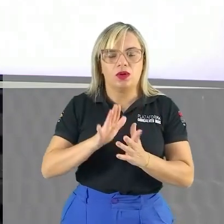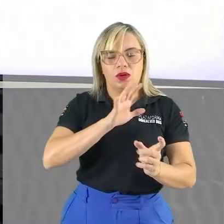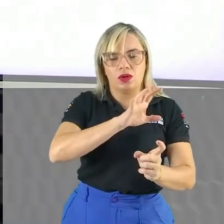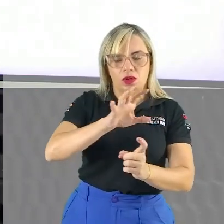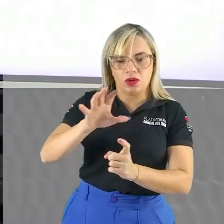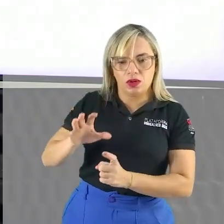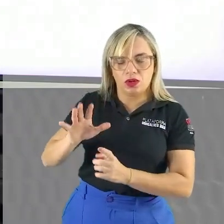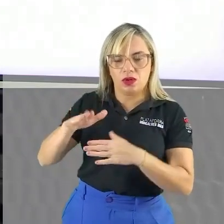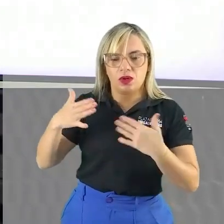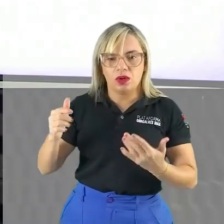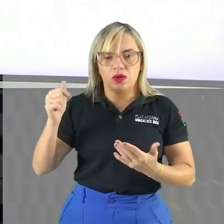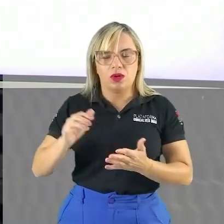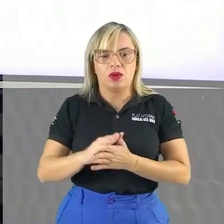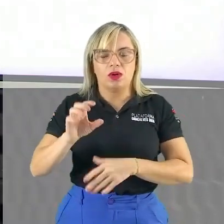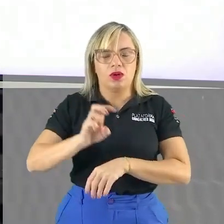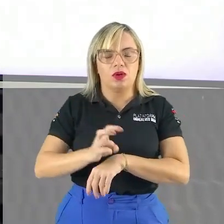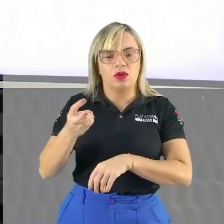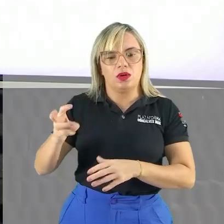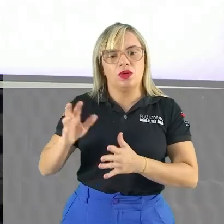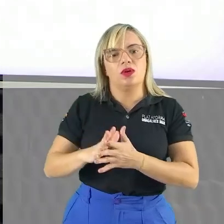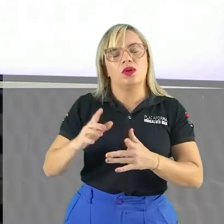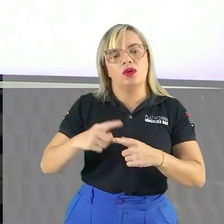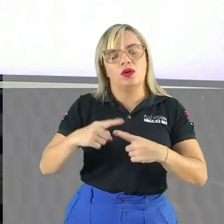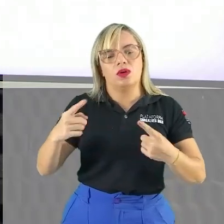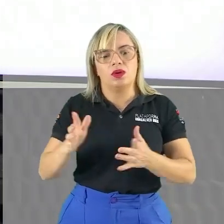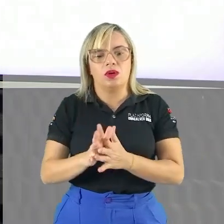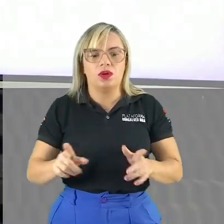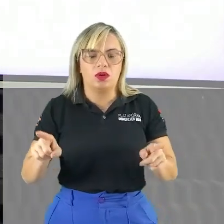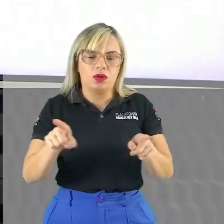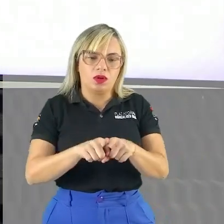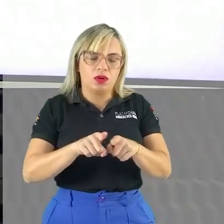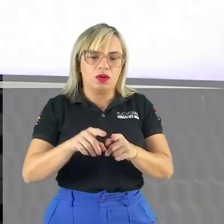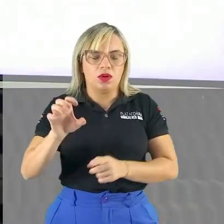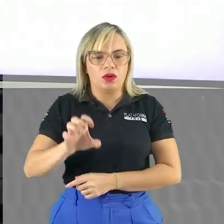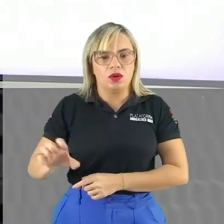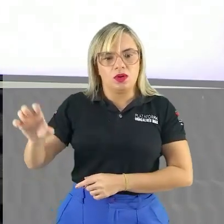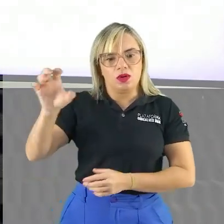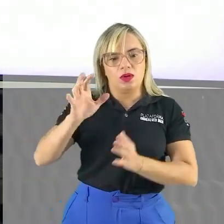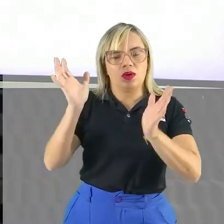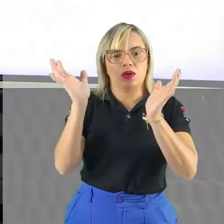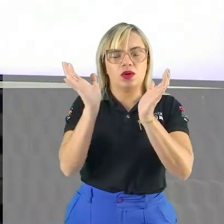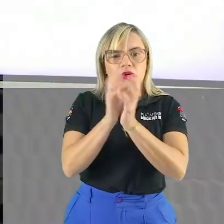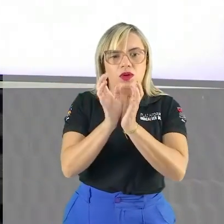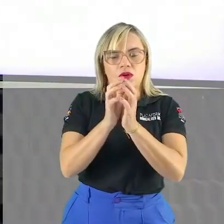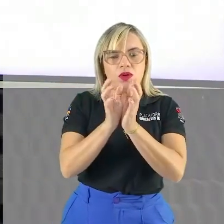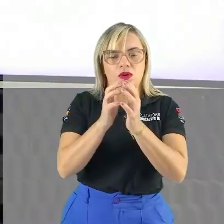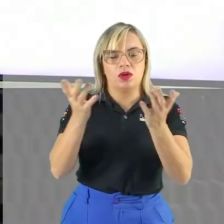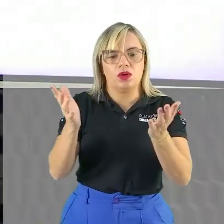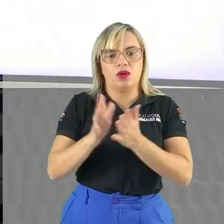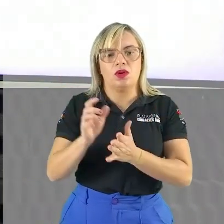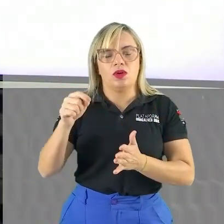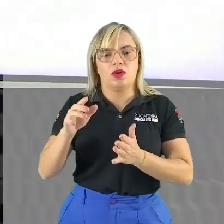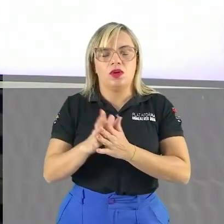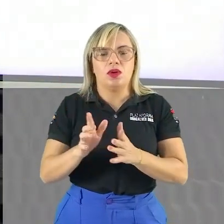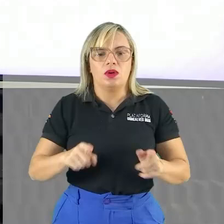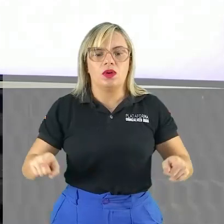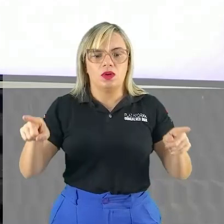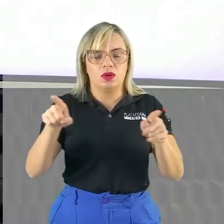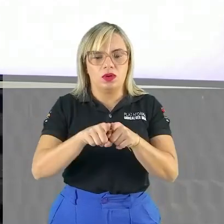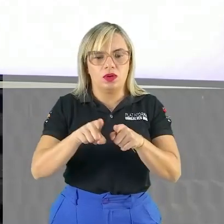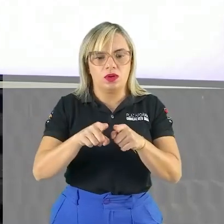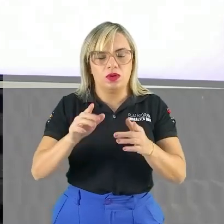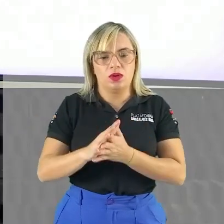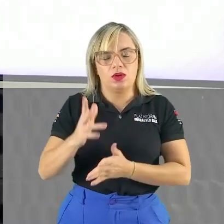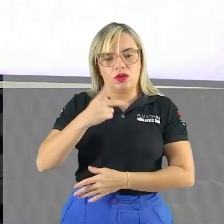estavam aqui no Maranhão, mas estavam também na região ali de Pernambuco, foram também para a região ali que é hoje